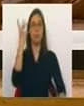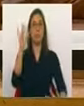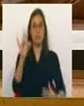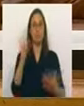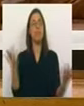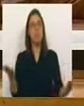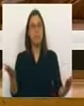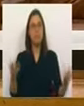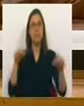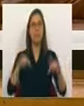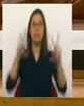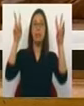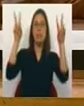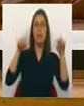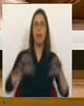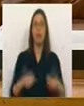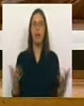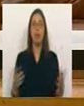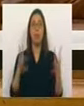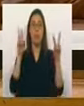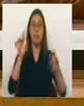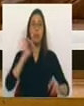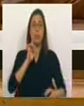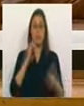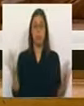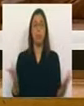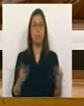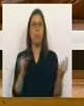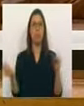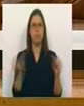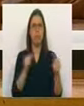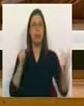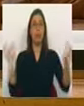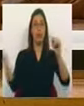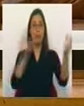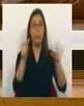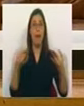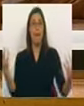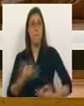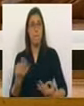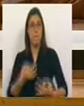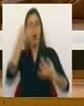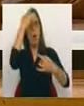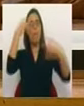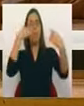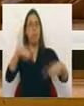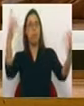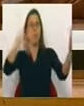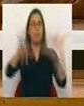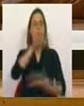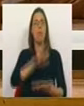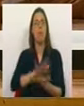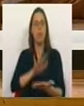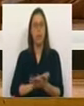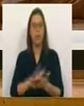para o facto deste tema, que é um tema importante, que anda a ser debatido e discutido na opinião pública e